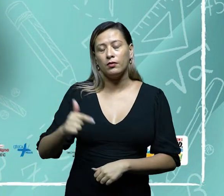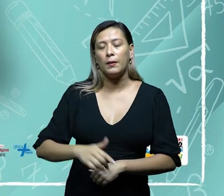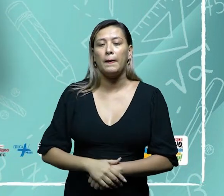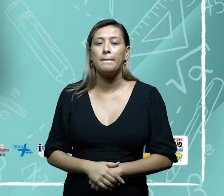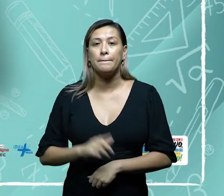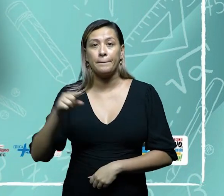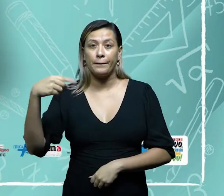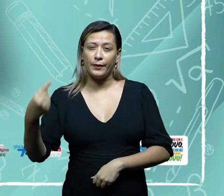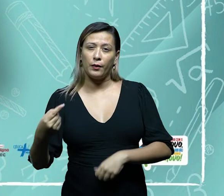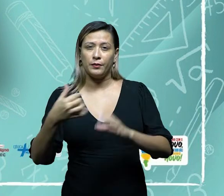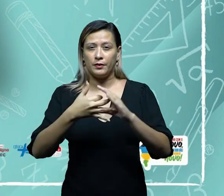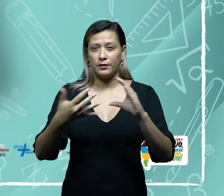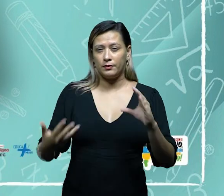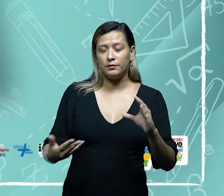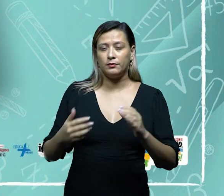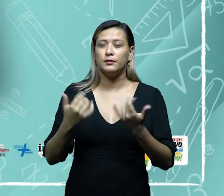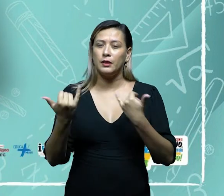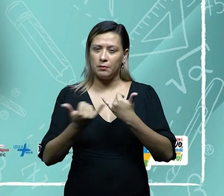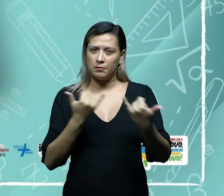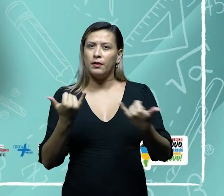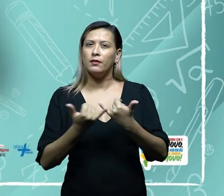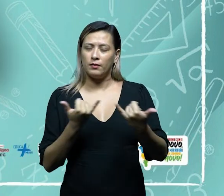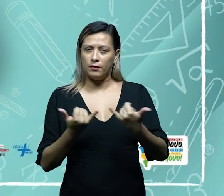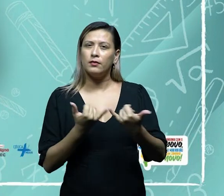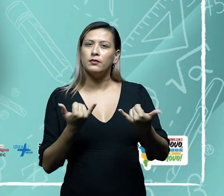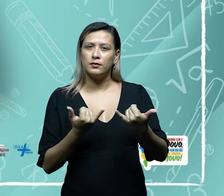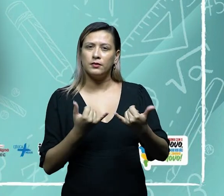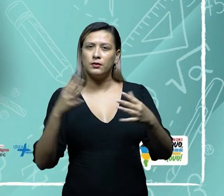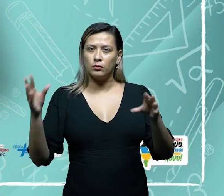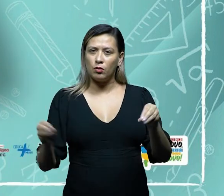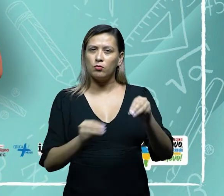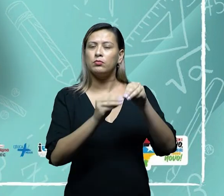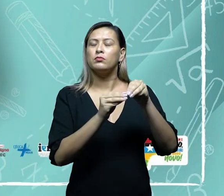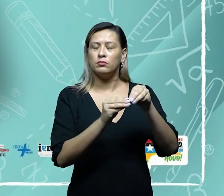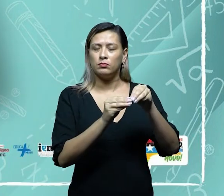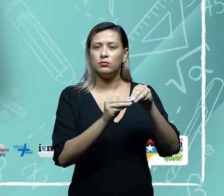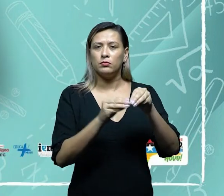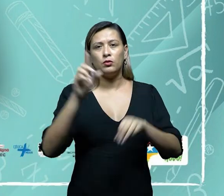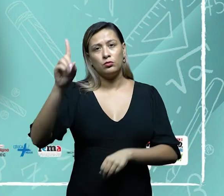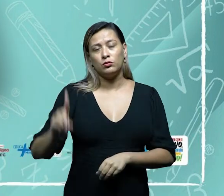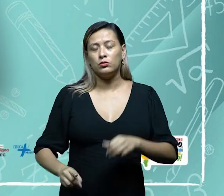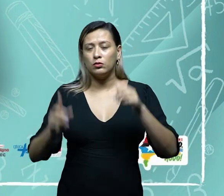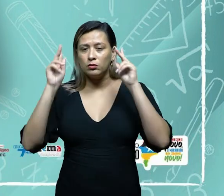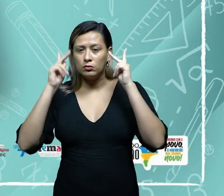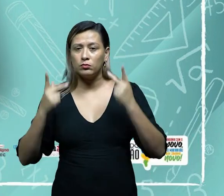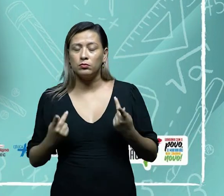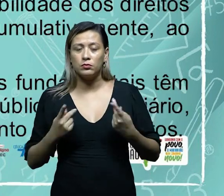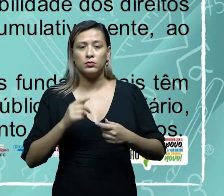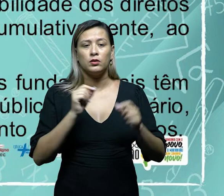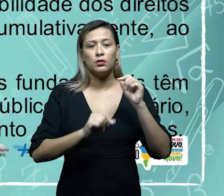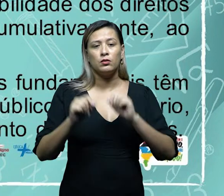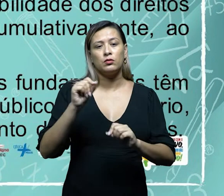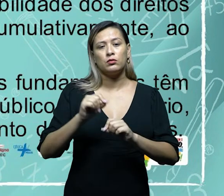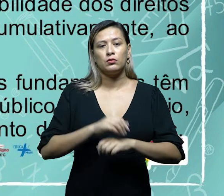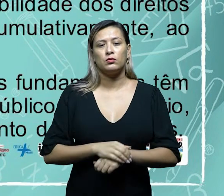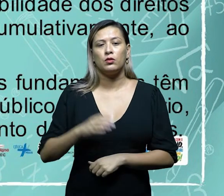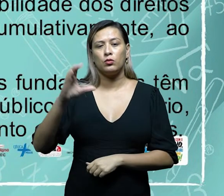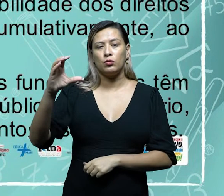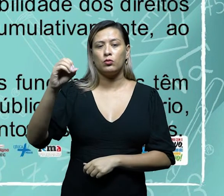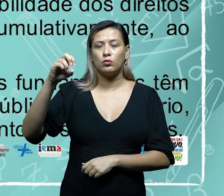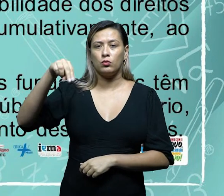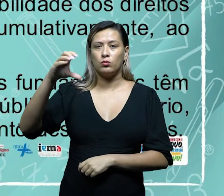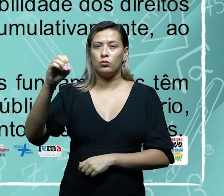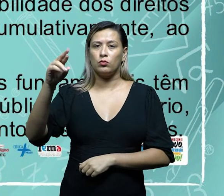característica é muito semelhante a essa complementariedade, né, dos direitos humanos. Essa característica é a característica